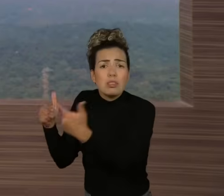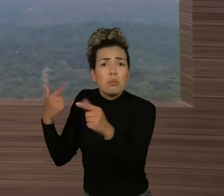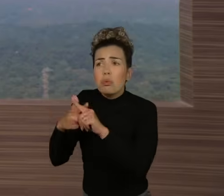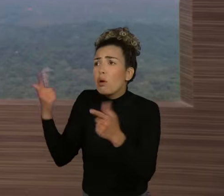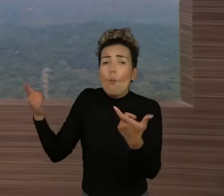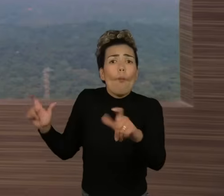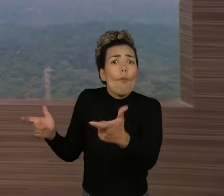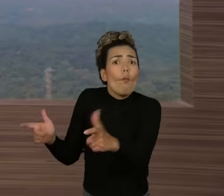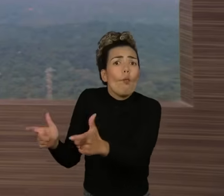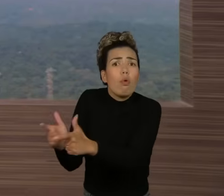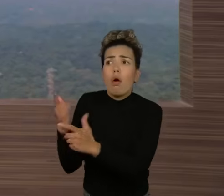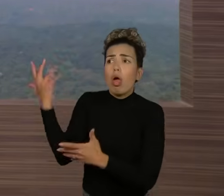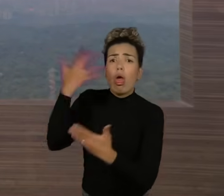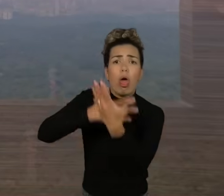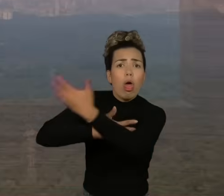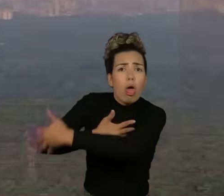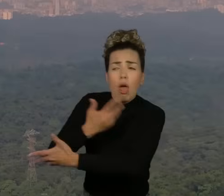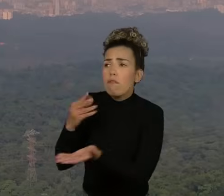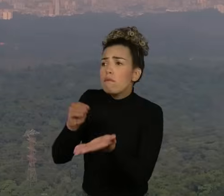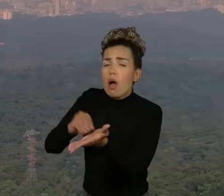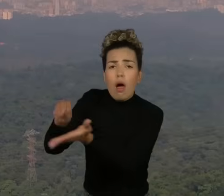fragmentadas.